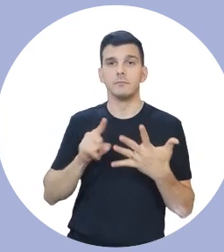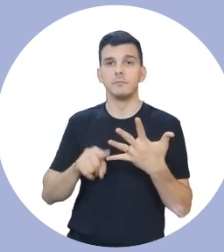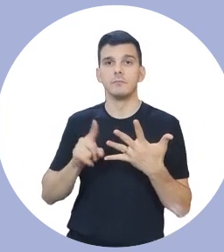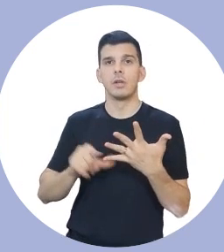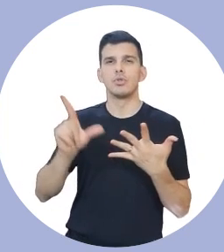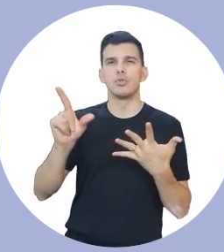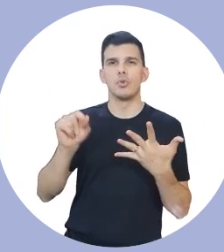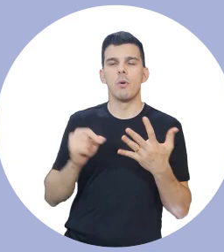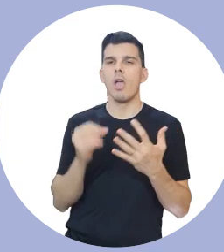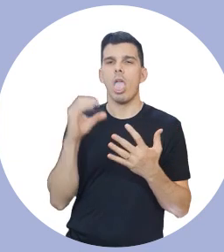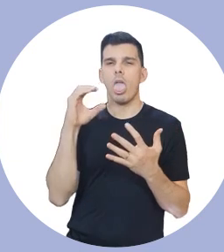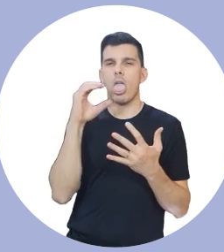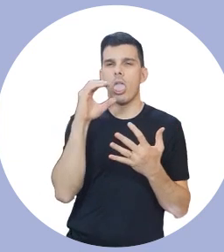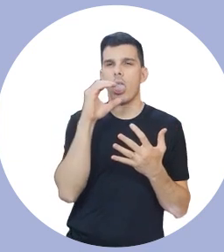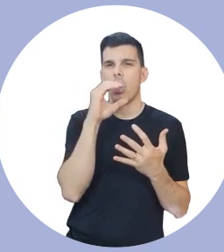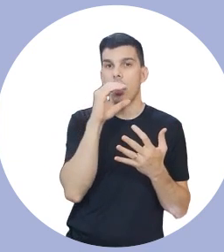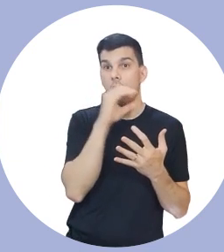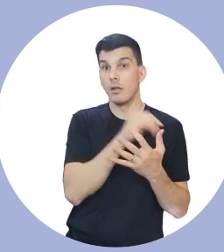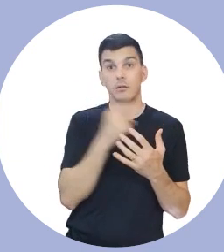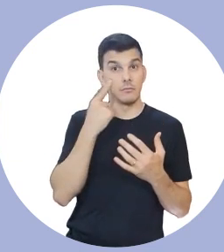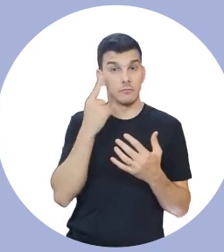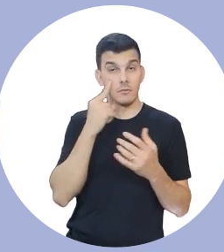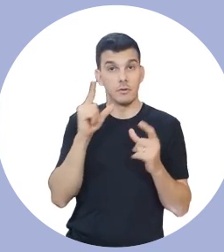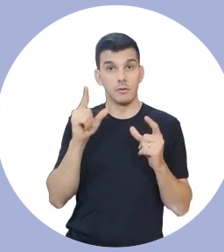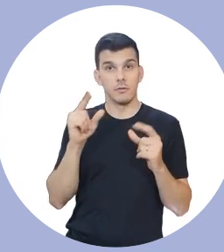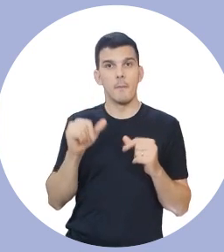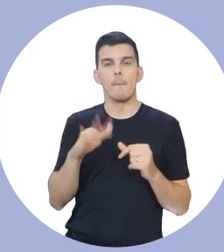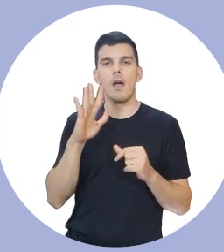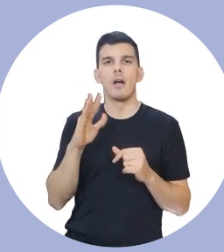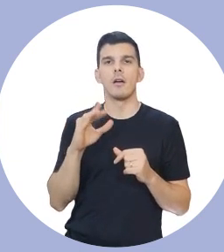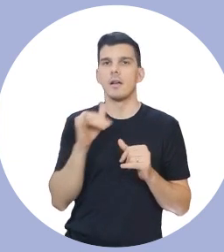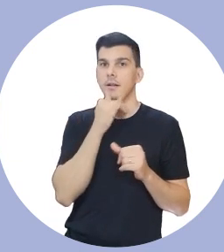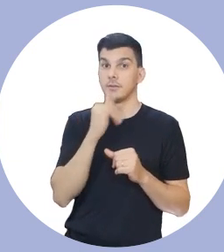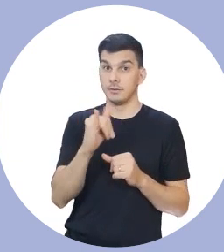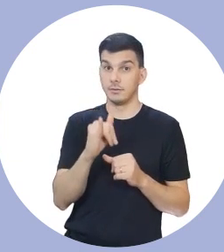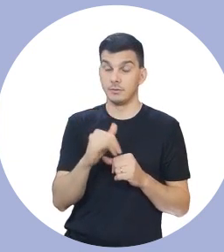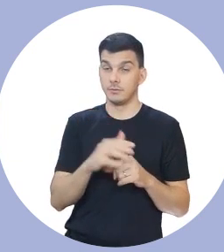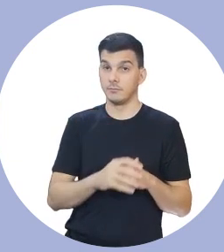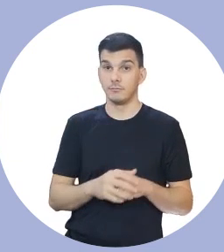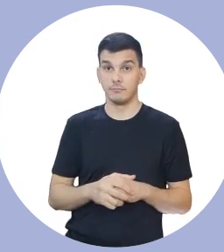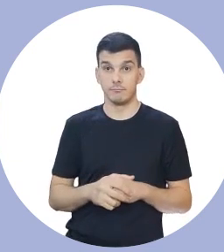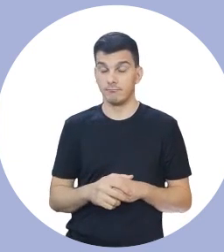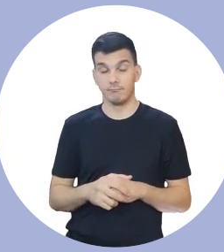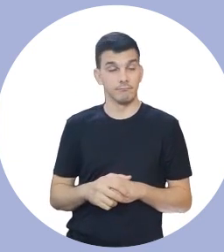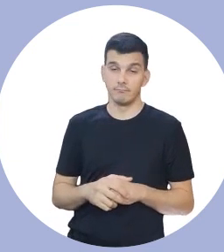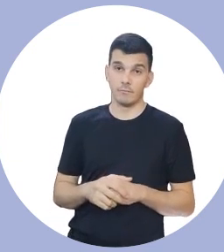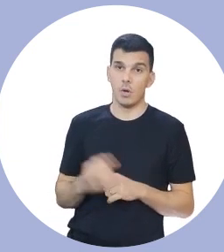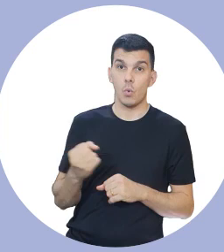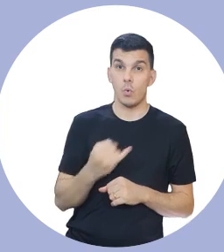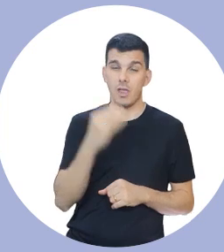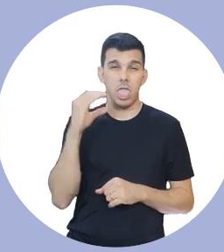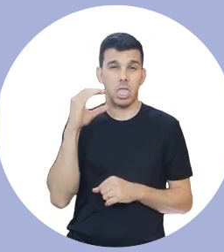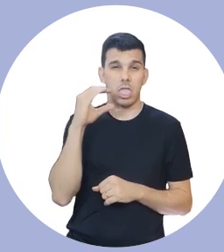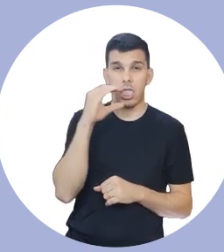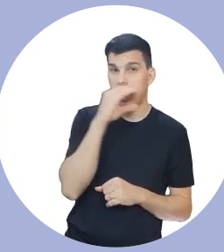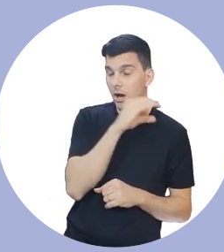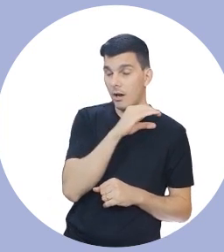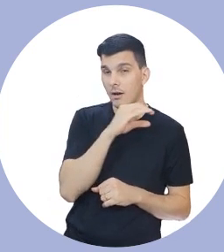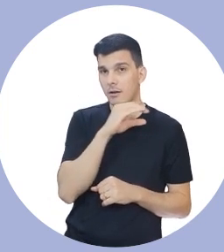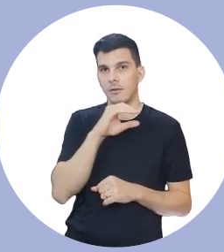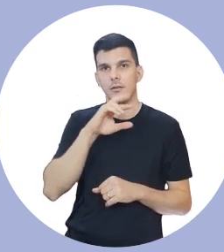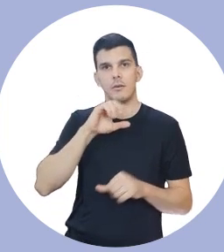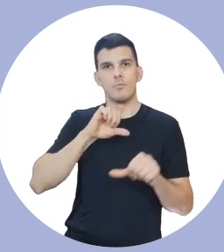não. Diminuir a temperatura da incineração do lixo para produzir maior quantidade de energia elétrica. A quantidade de